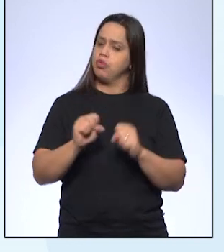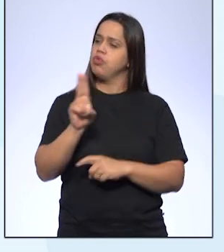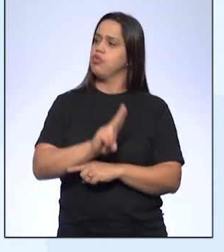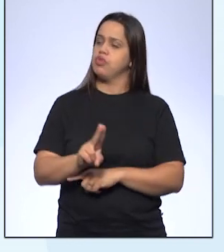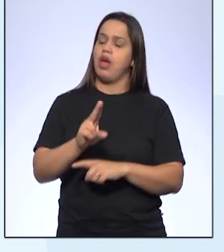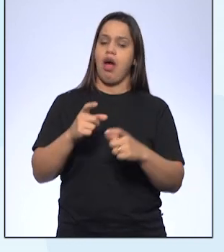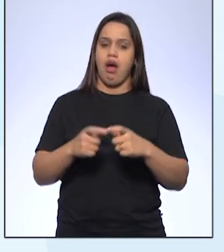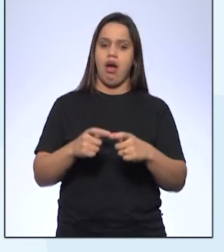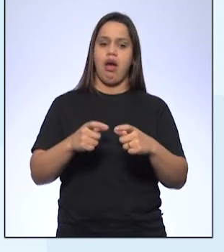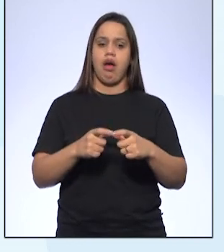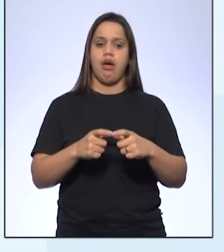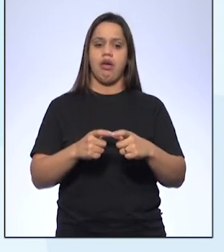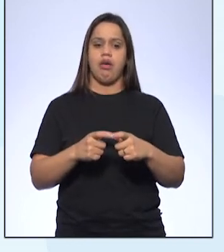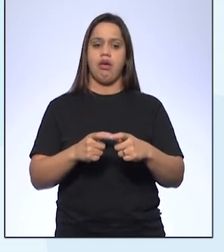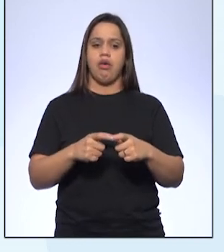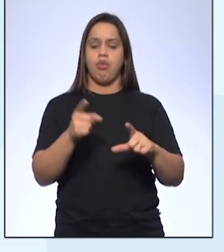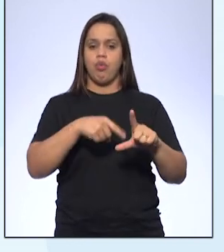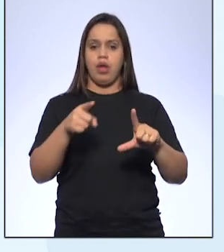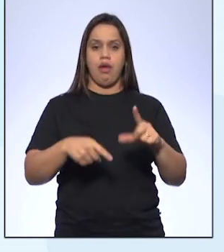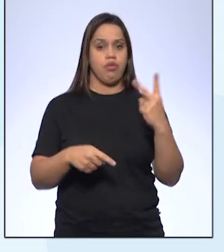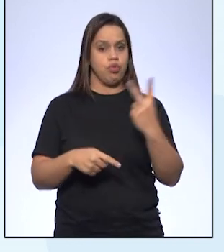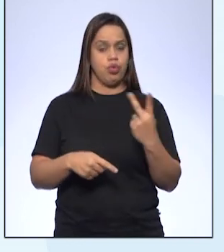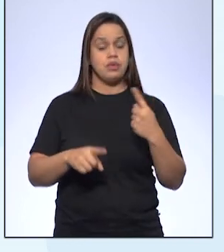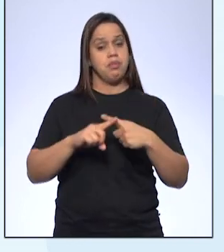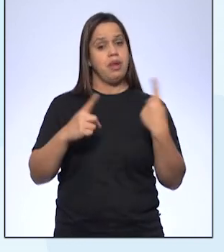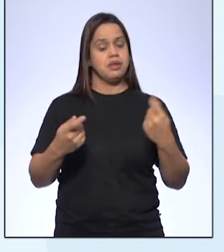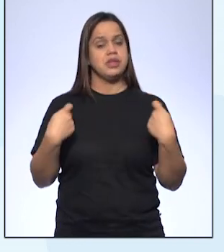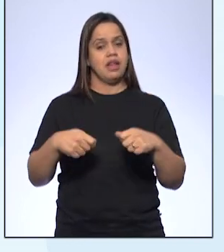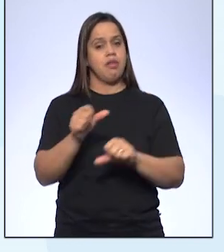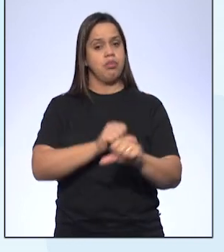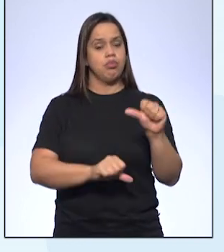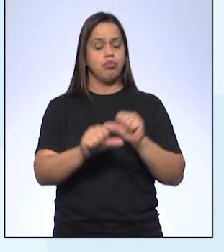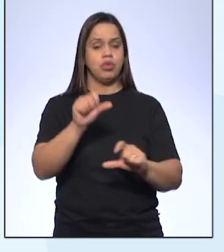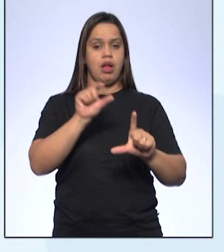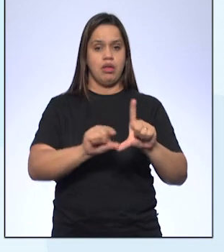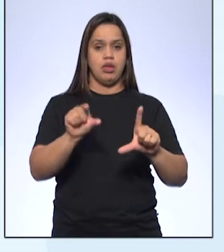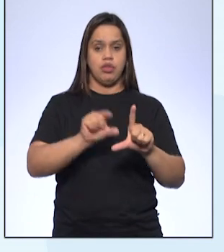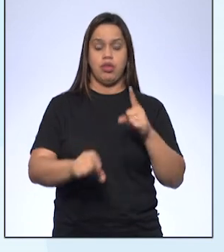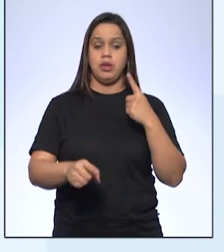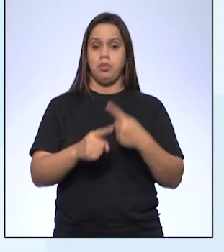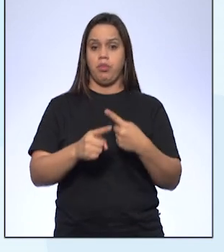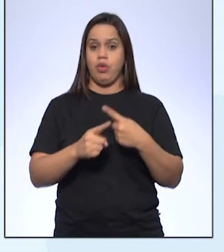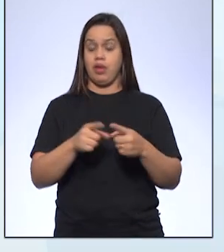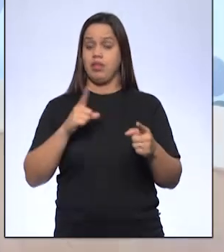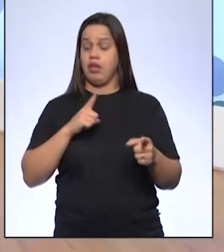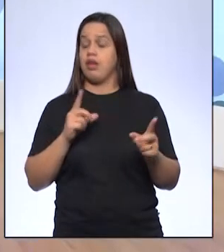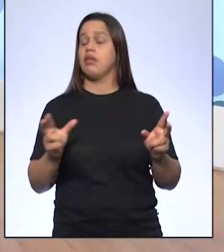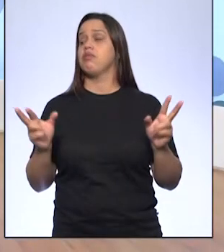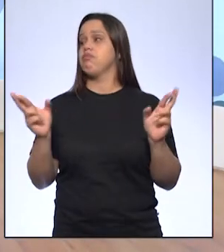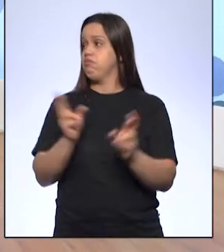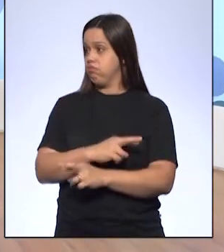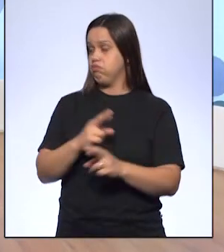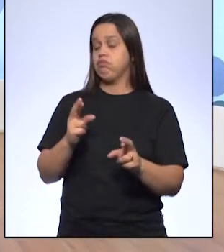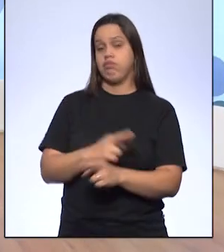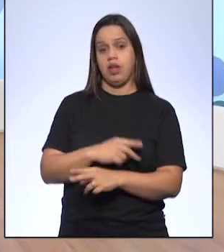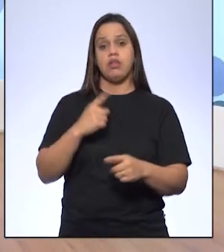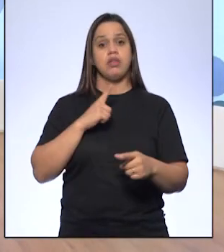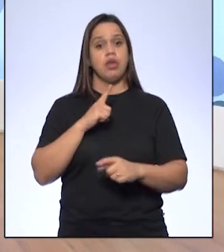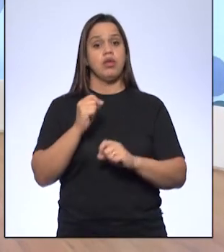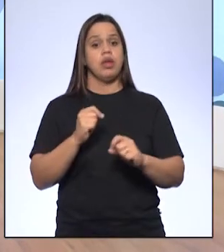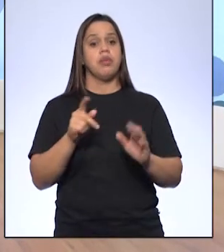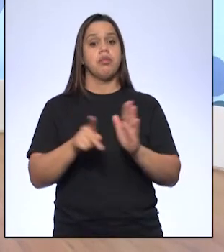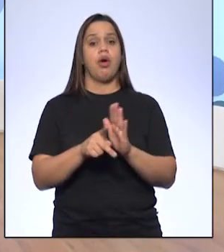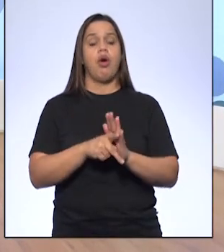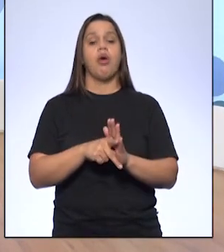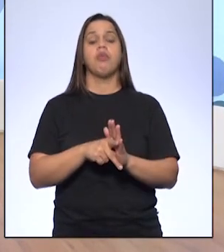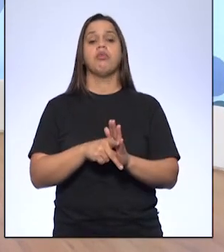Só que se eu mudasse a legenda... Exatamente, até por conta dessa relação com as proporções, não é isso?